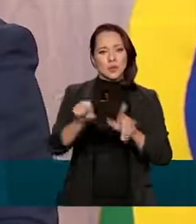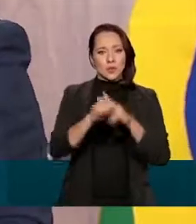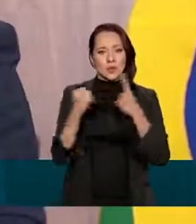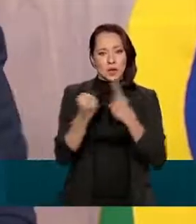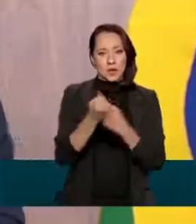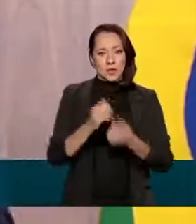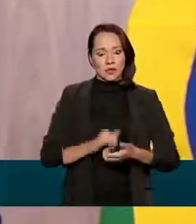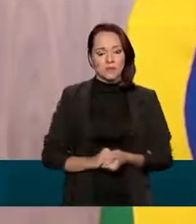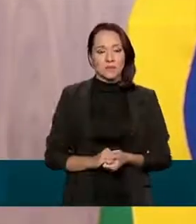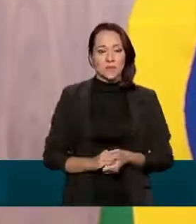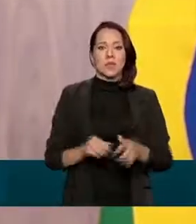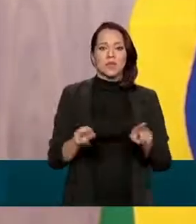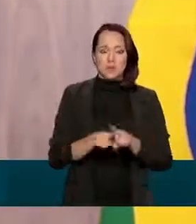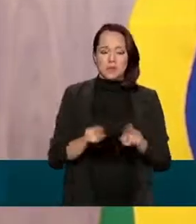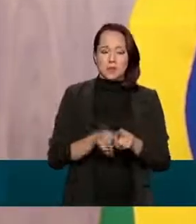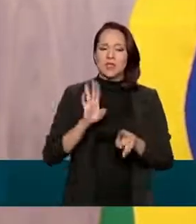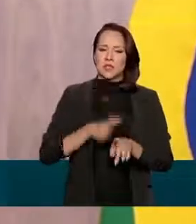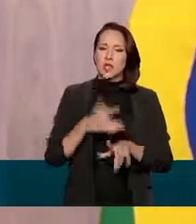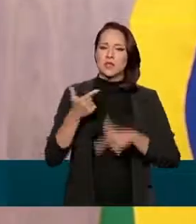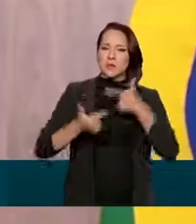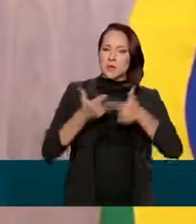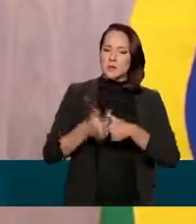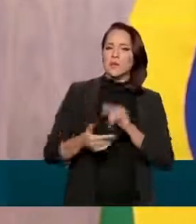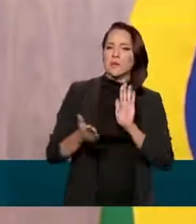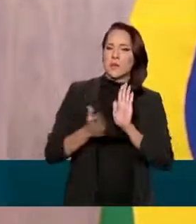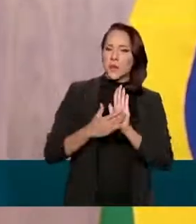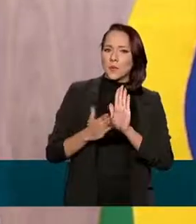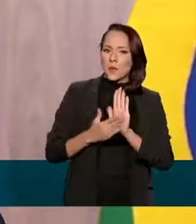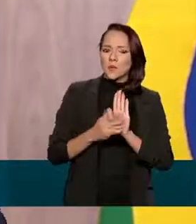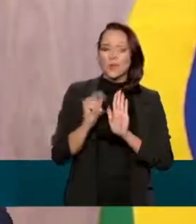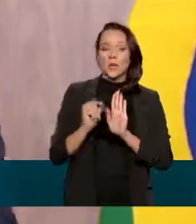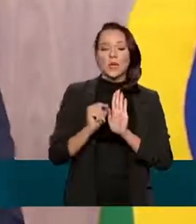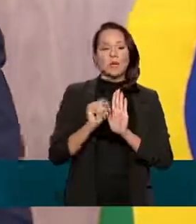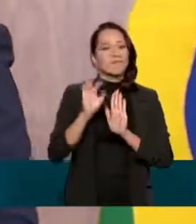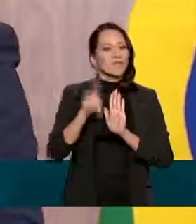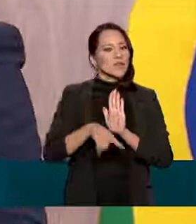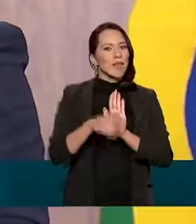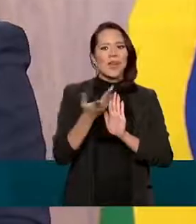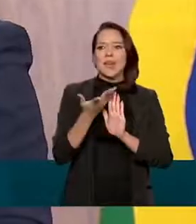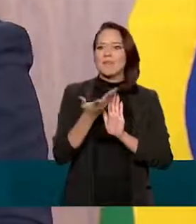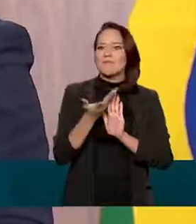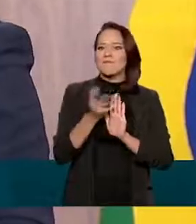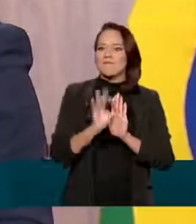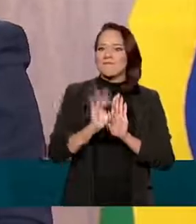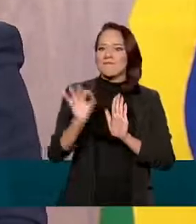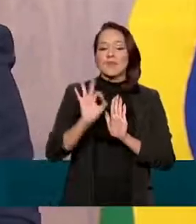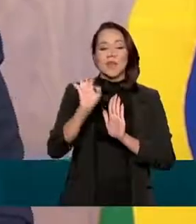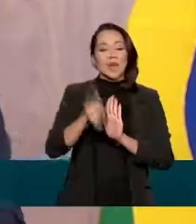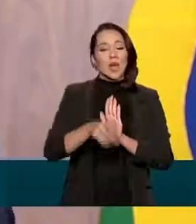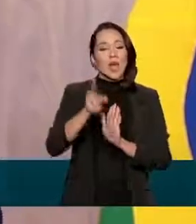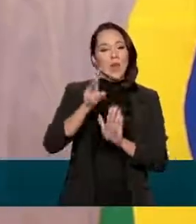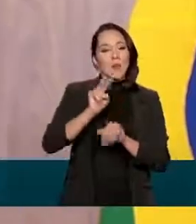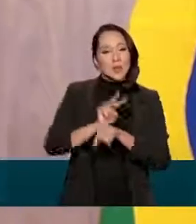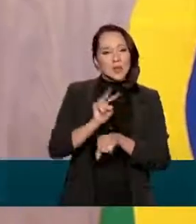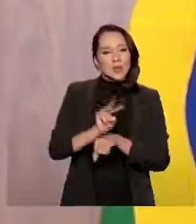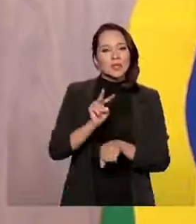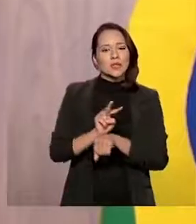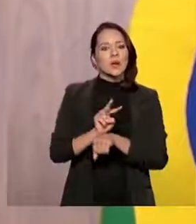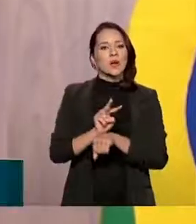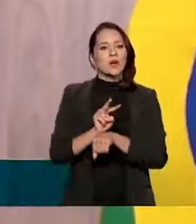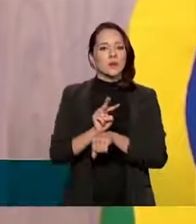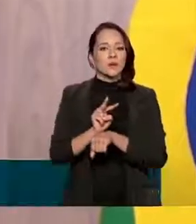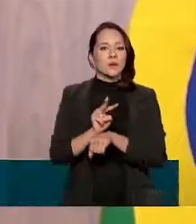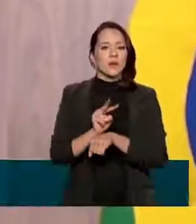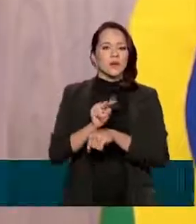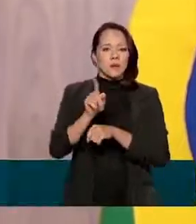pelo también estamos trabalhando e num propósito muro ali e ela conservación de la